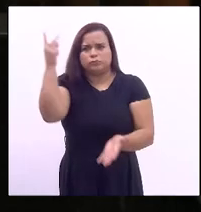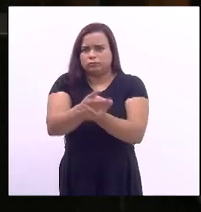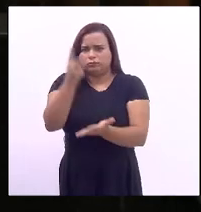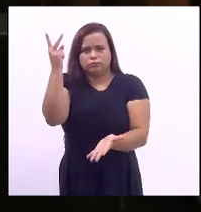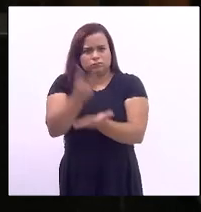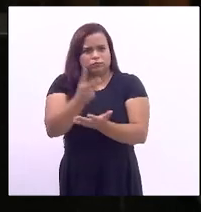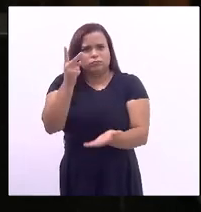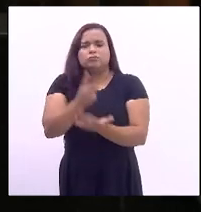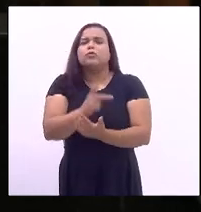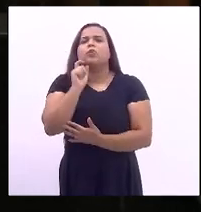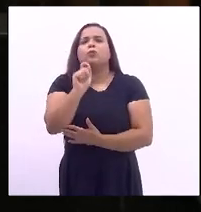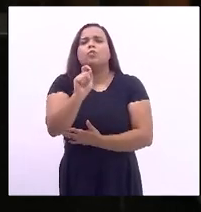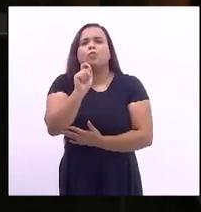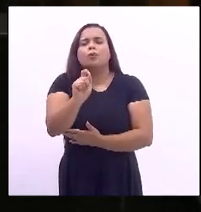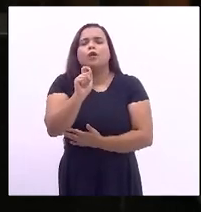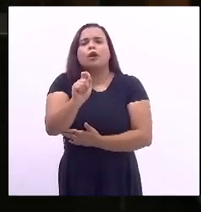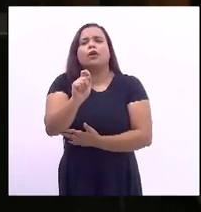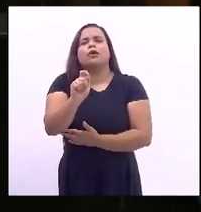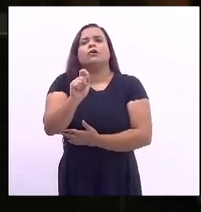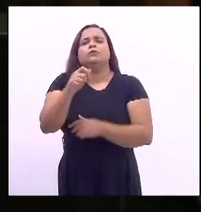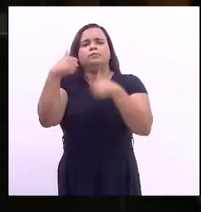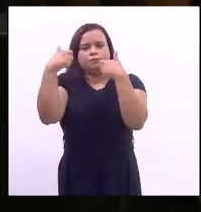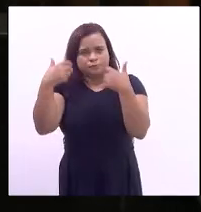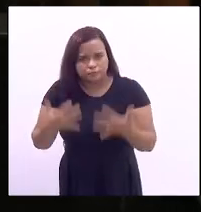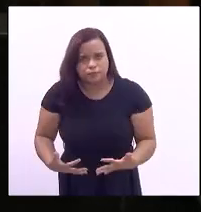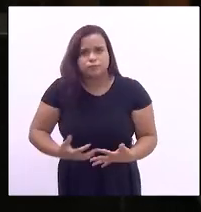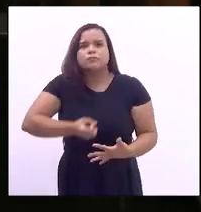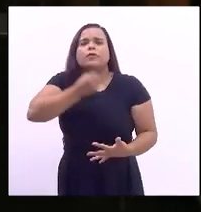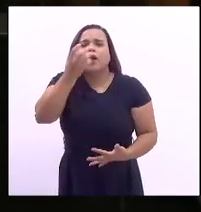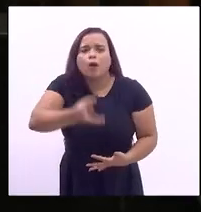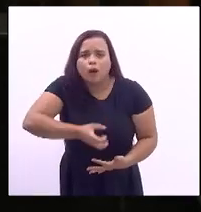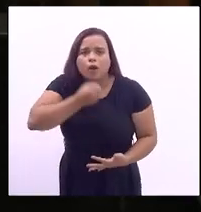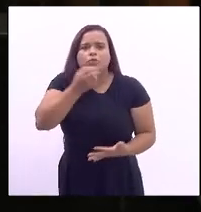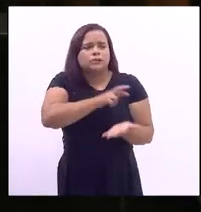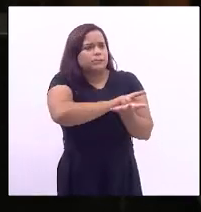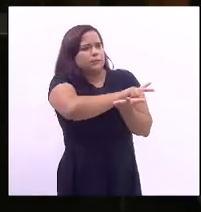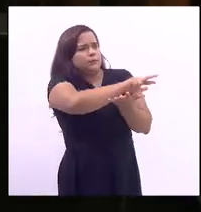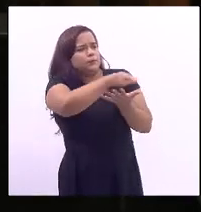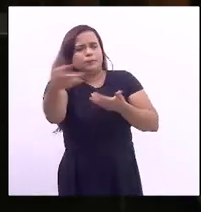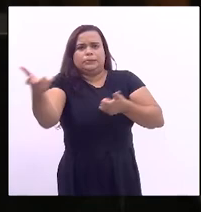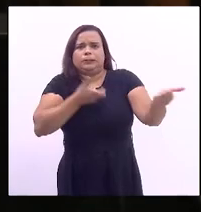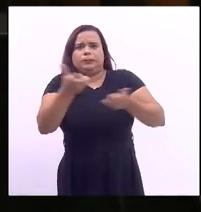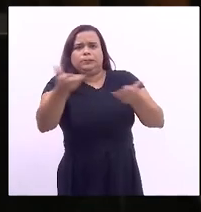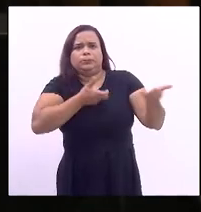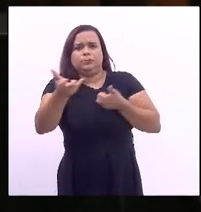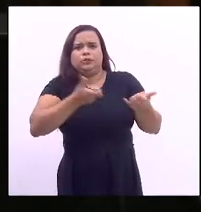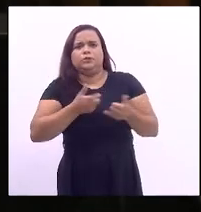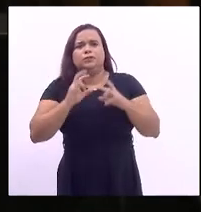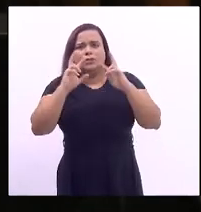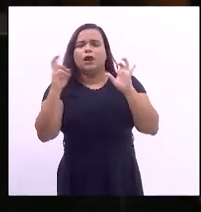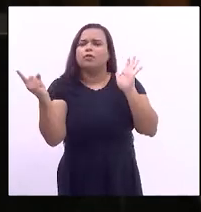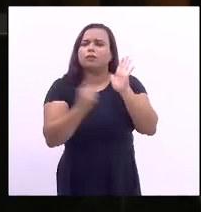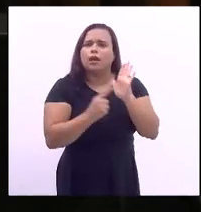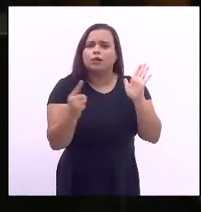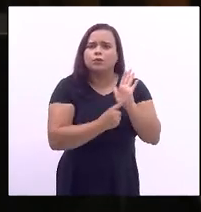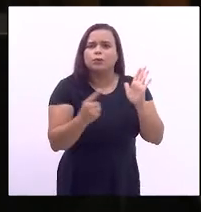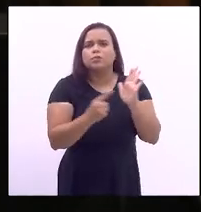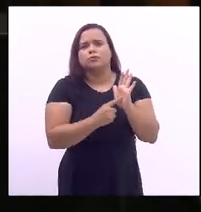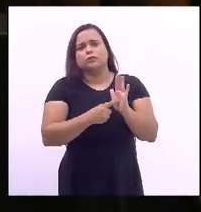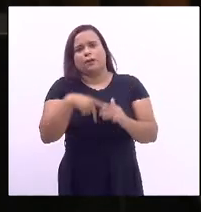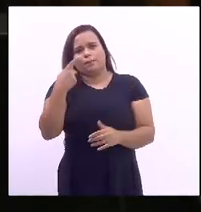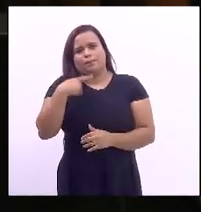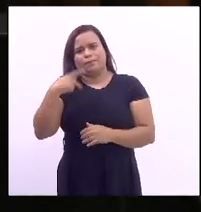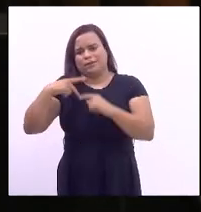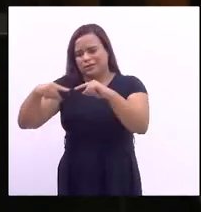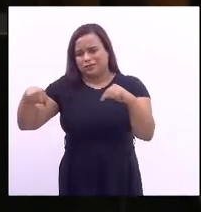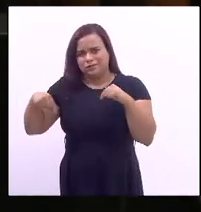várias vezes aqui eu sempre falo e relato das demandas que eu recebo das denúncias que eu recebo no meu